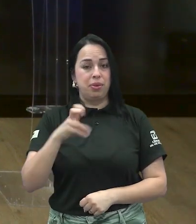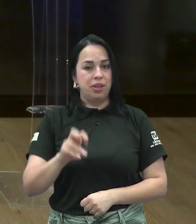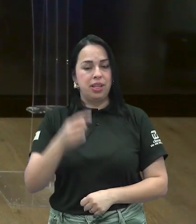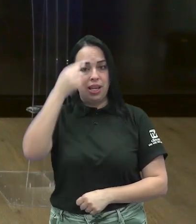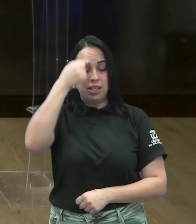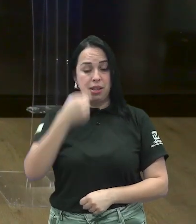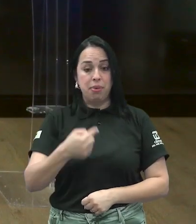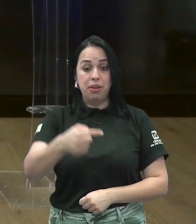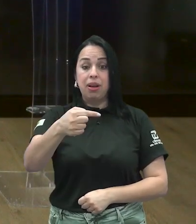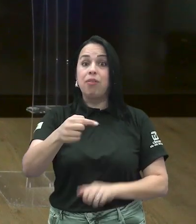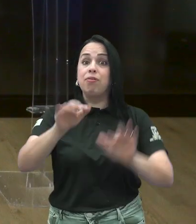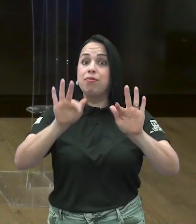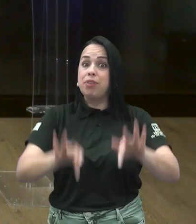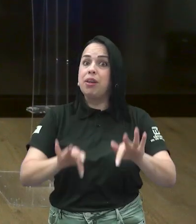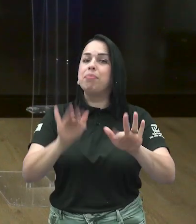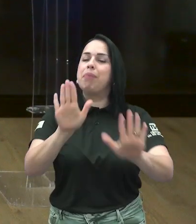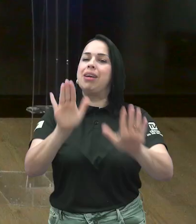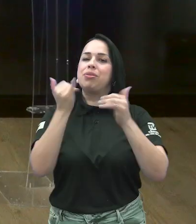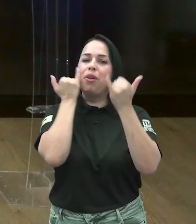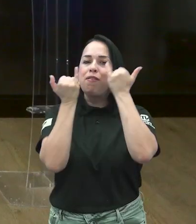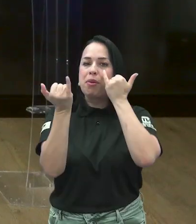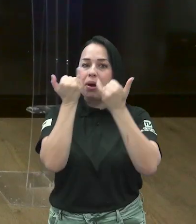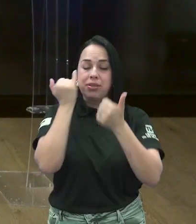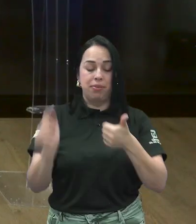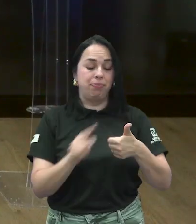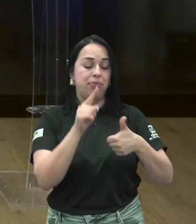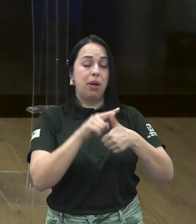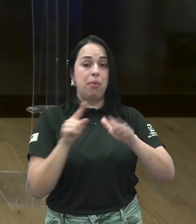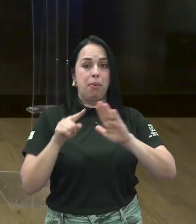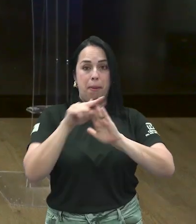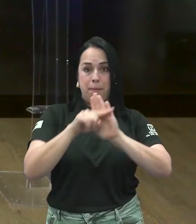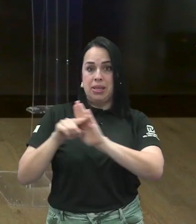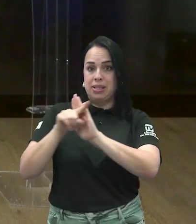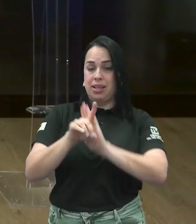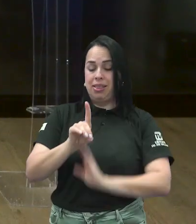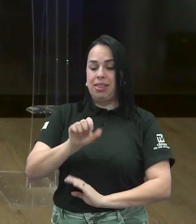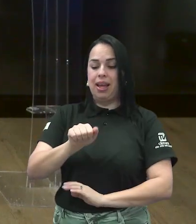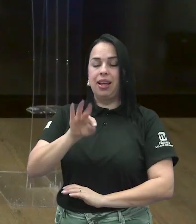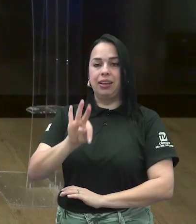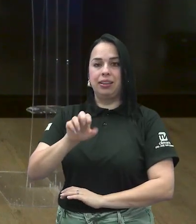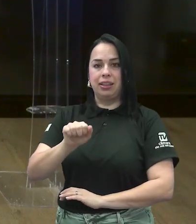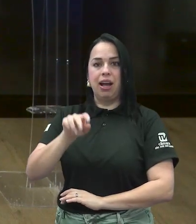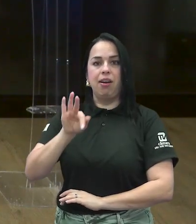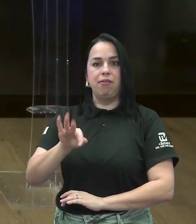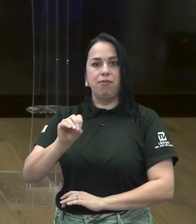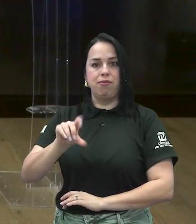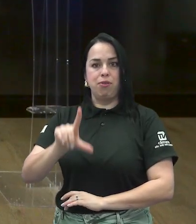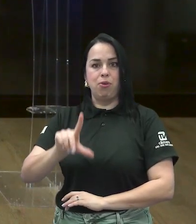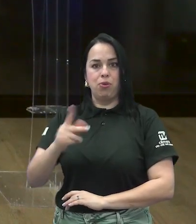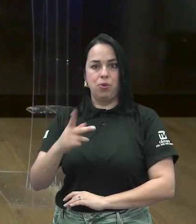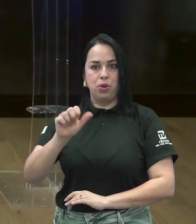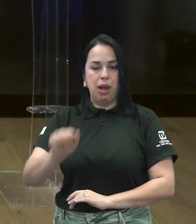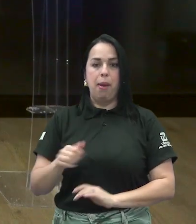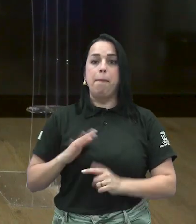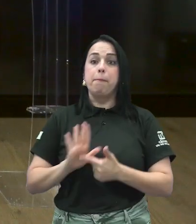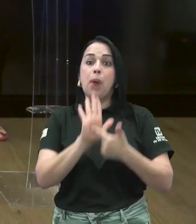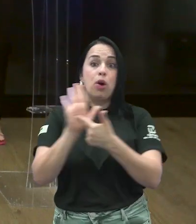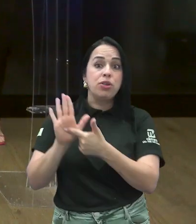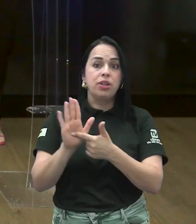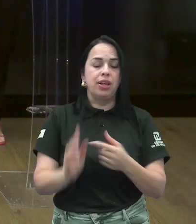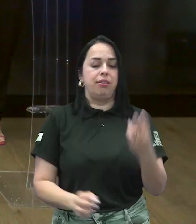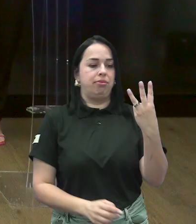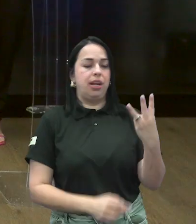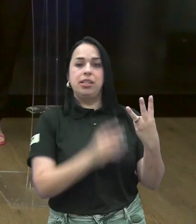você termina sua semana muito bem informado. Vamos juntos? Pesquisa do Datafolha aponta que 1 em cada 3 brasileiros